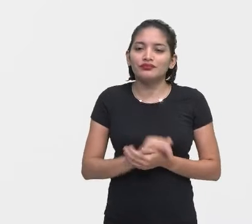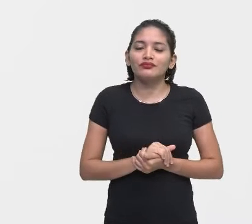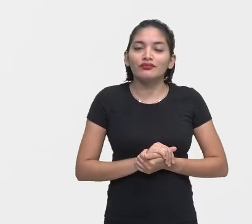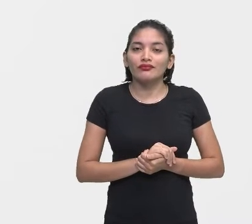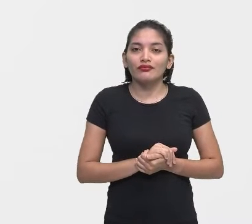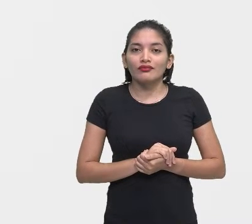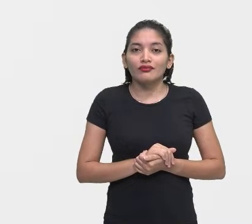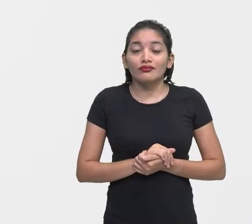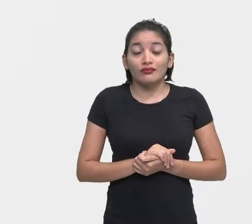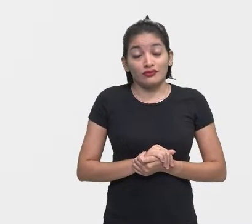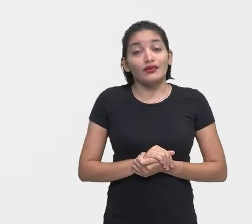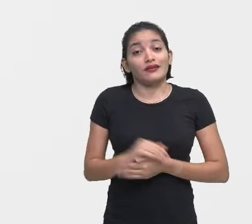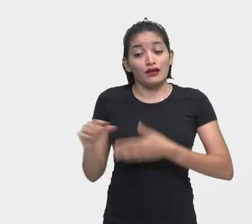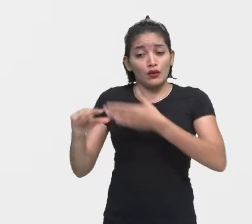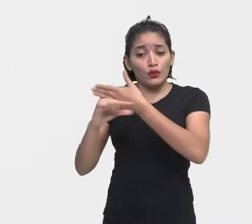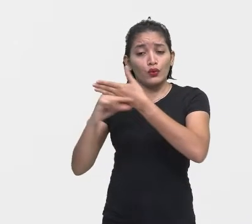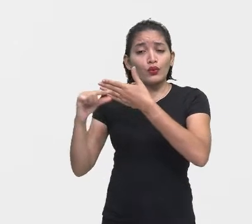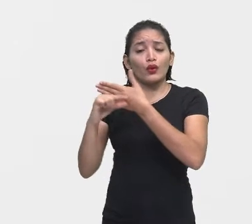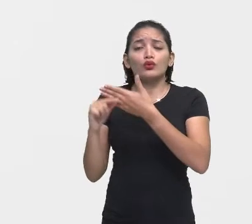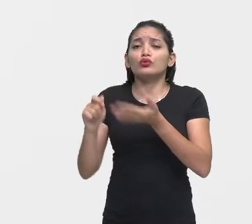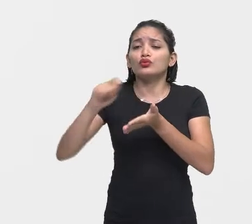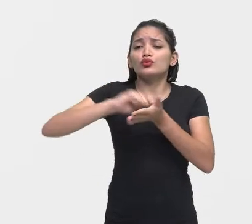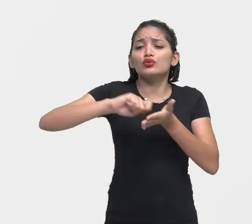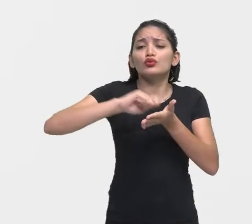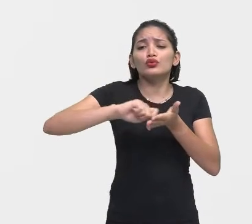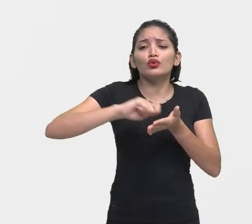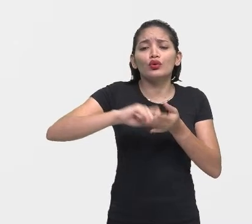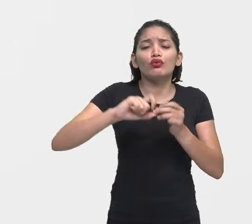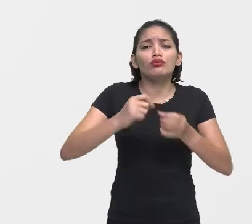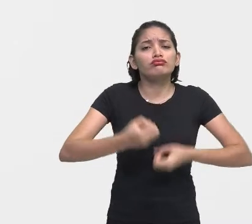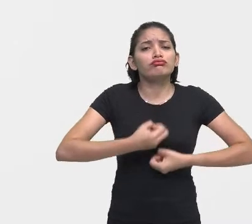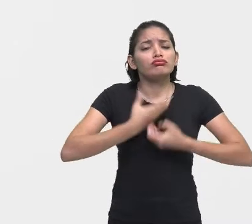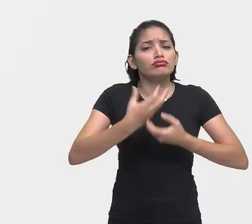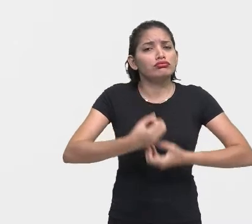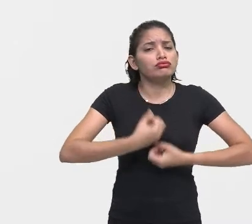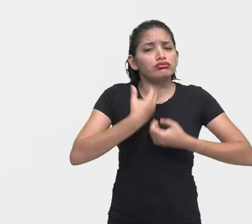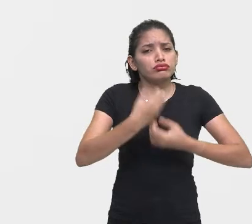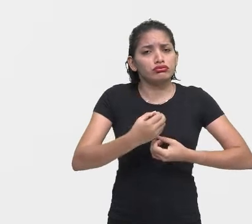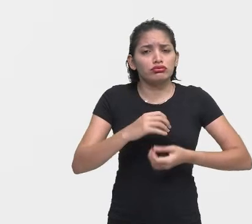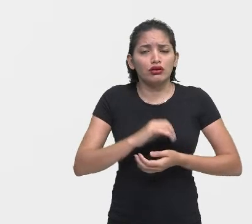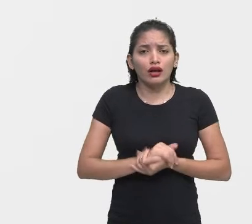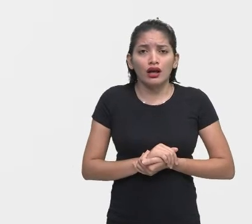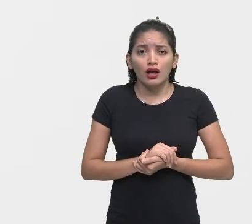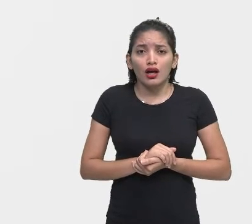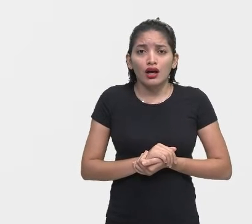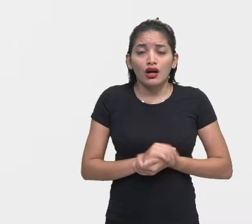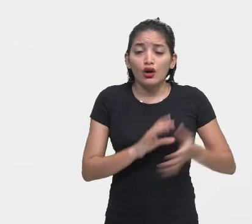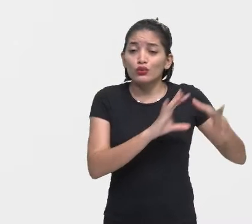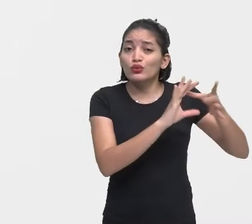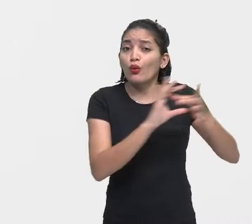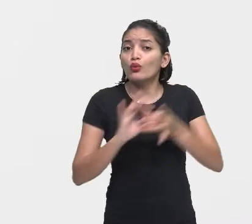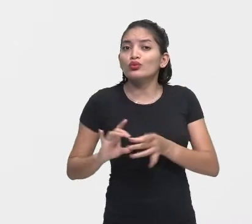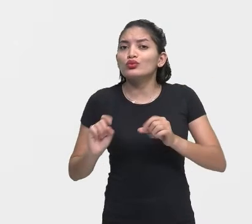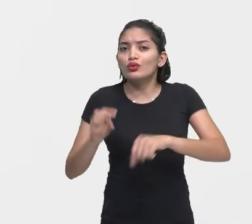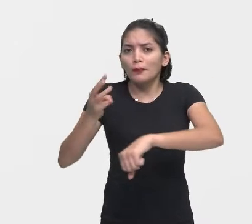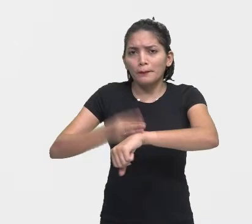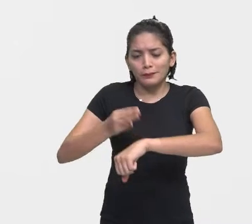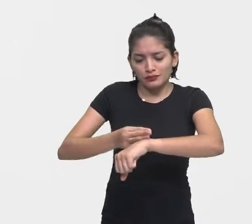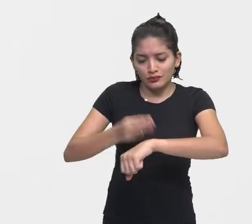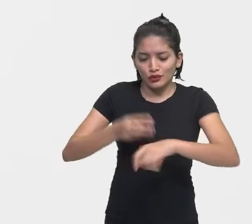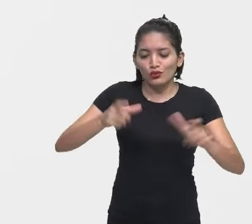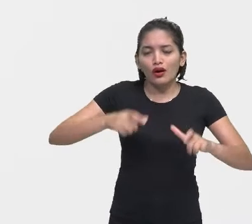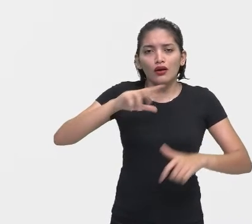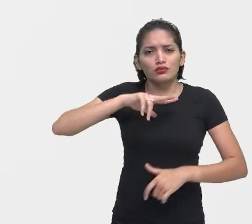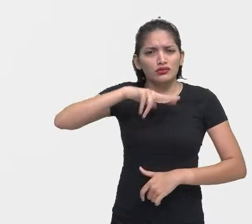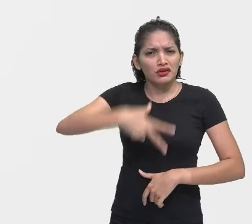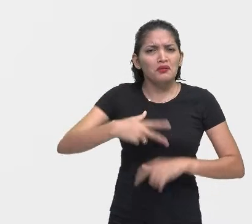Então, Fernando Pessoa escreveu, sua produção literária se dá no contexto do modernismo português. E